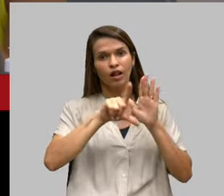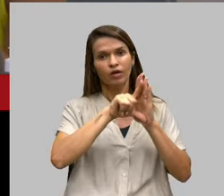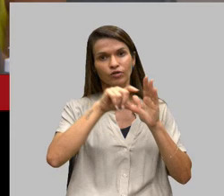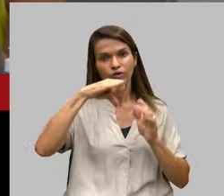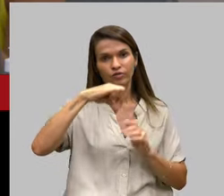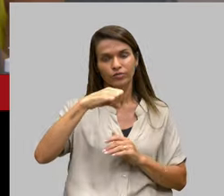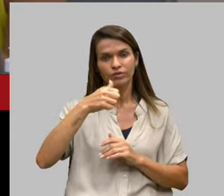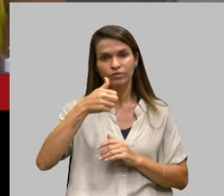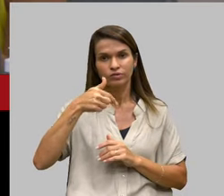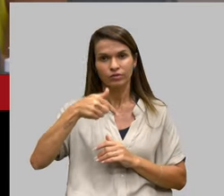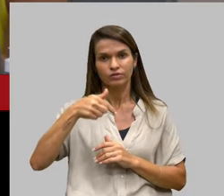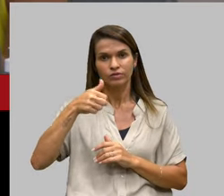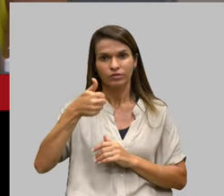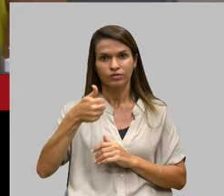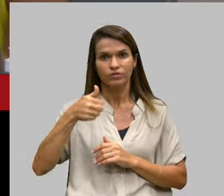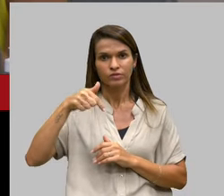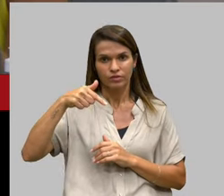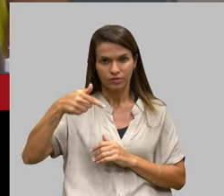9717